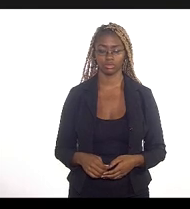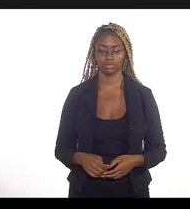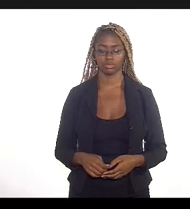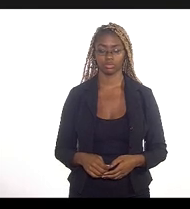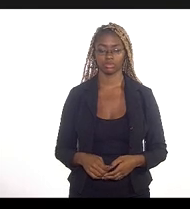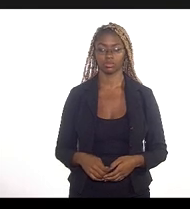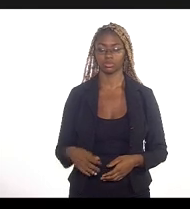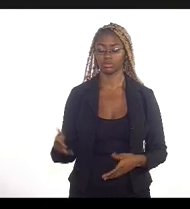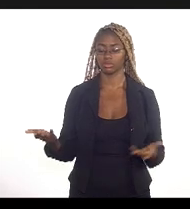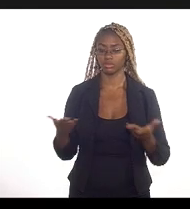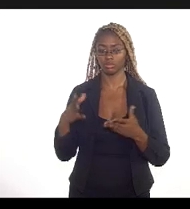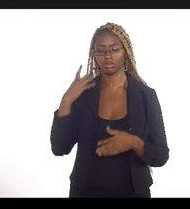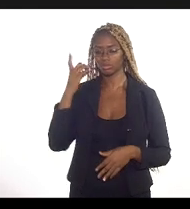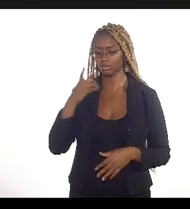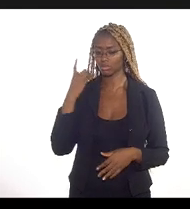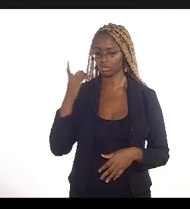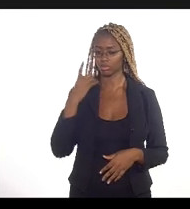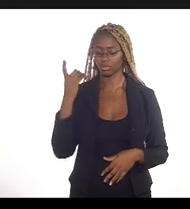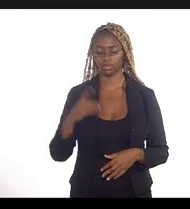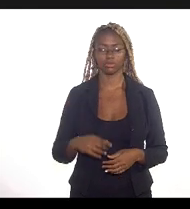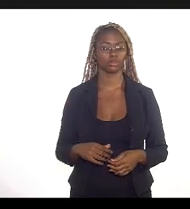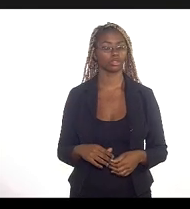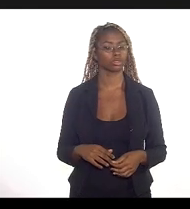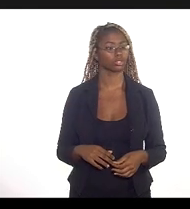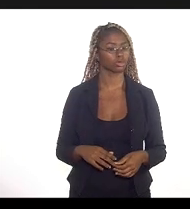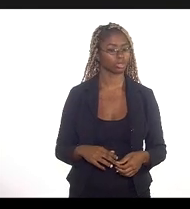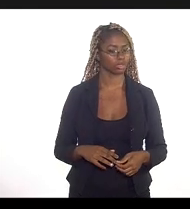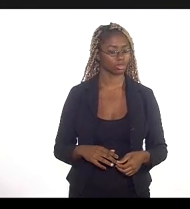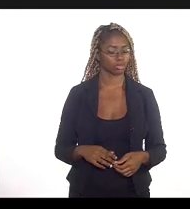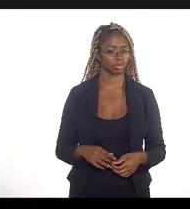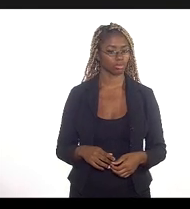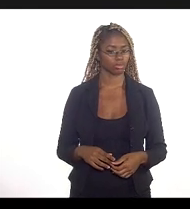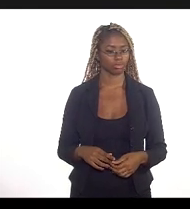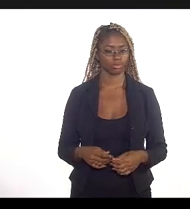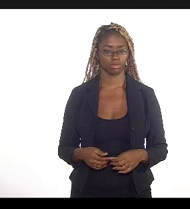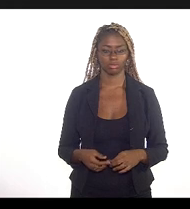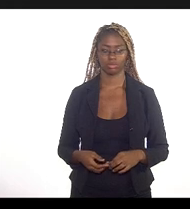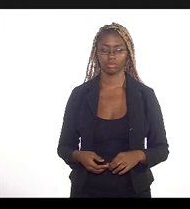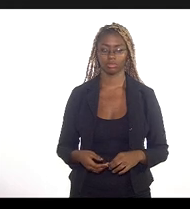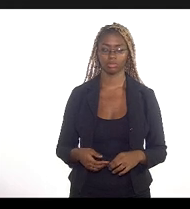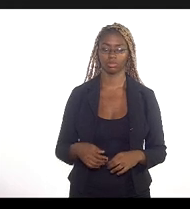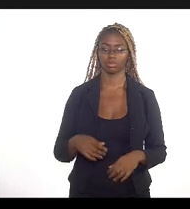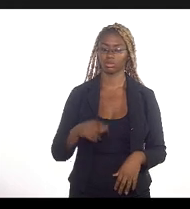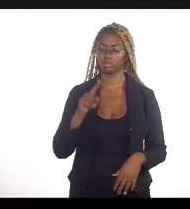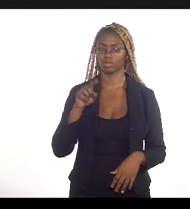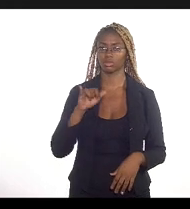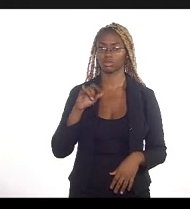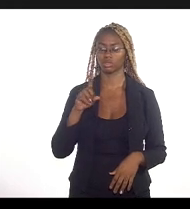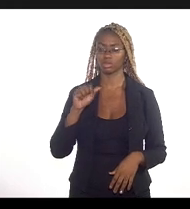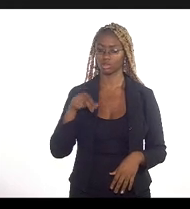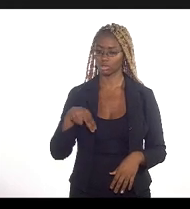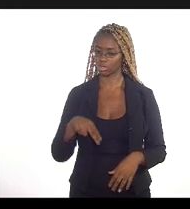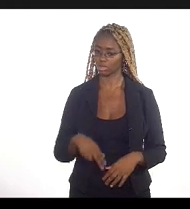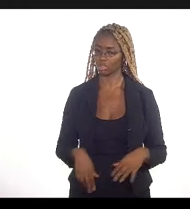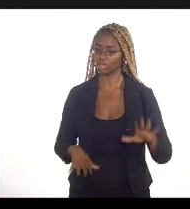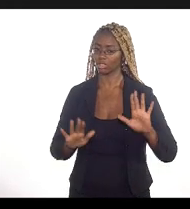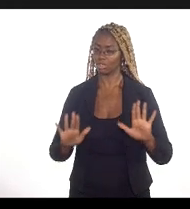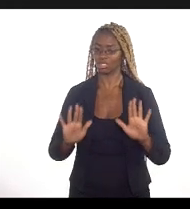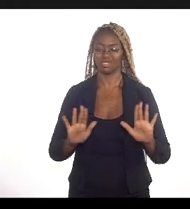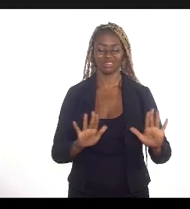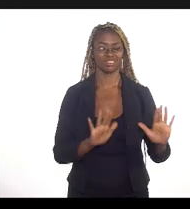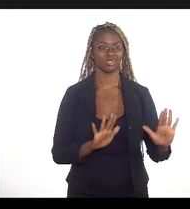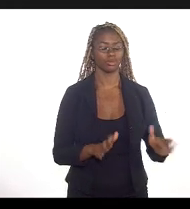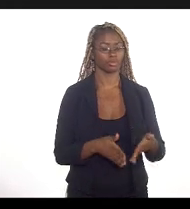as deputadas Mônica também, e depois seguida Marta e Zeidan. Zeidan também, questão de ordem. Olha só,